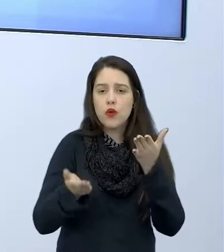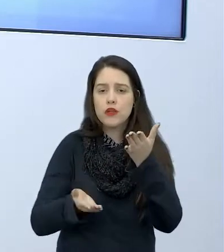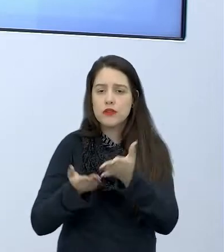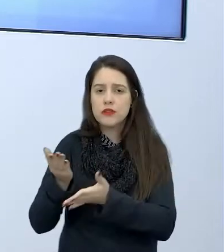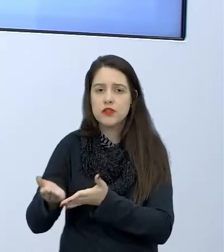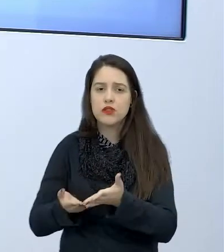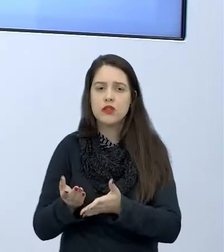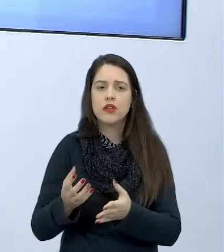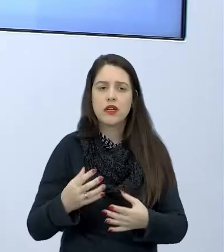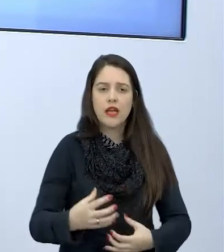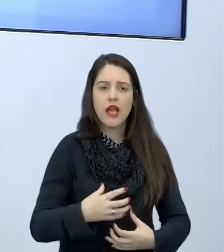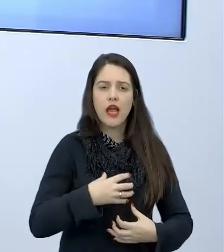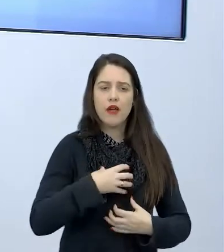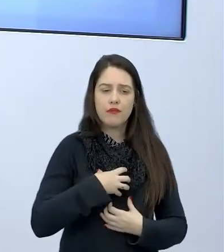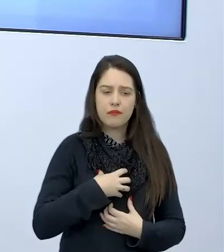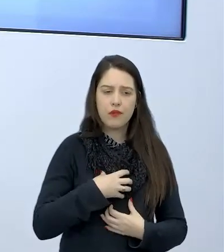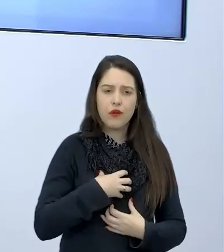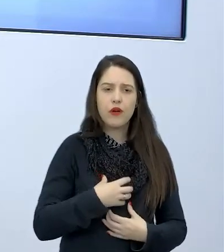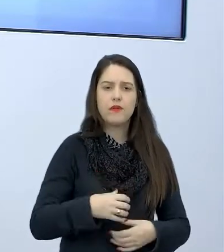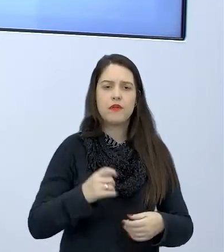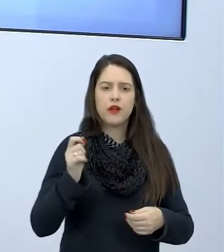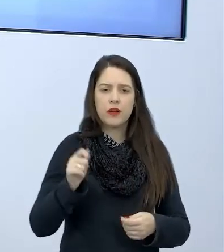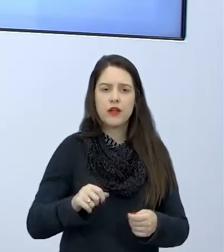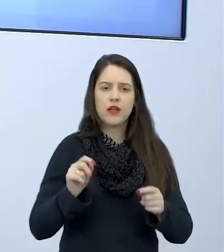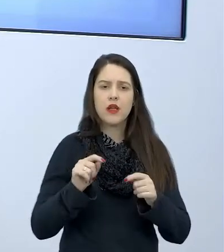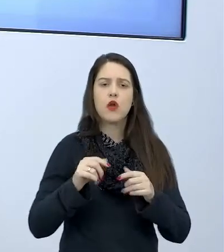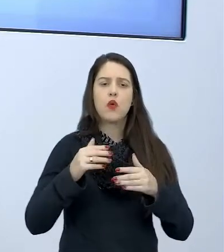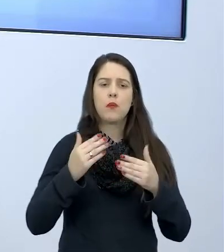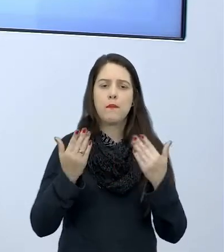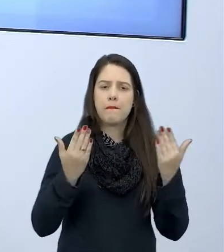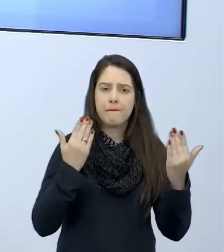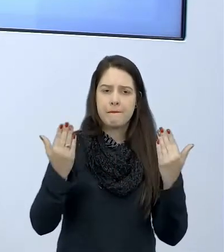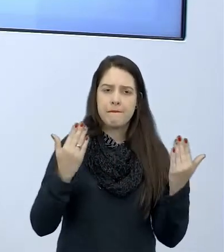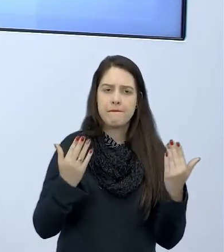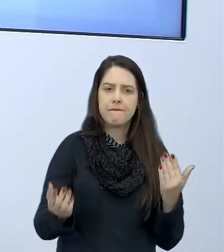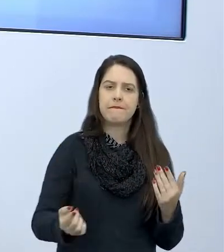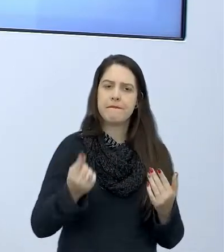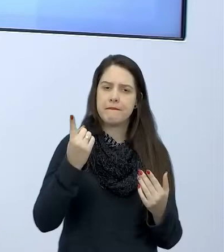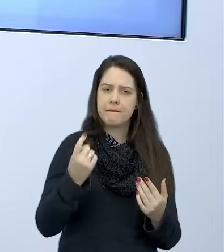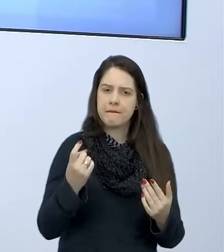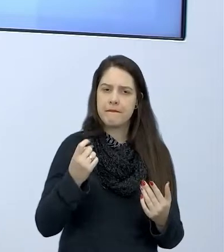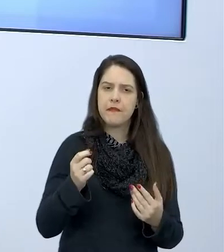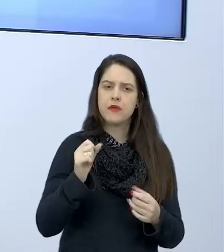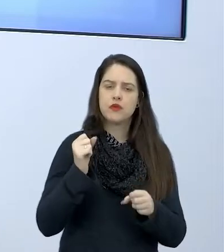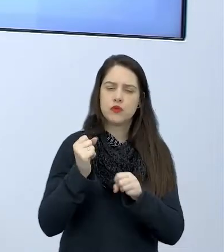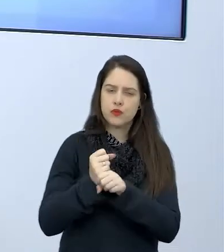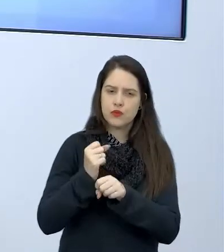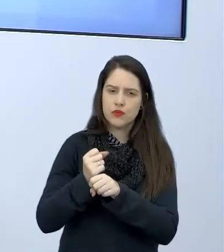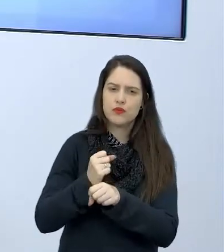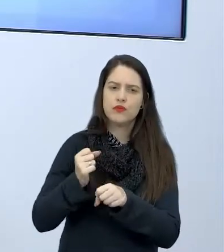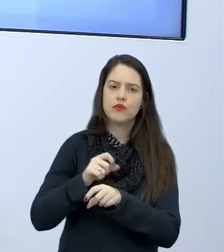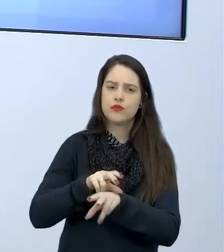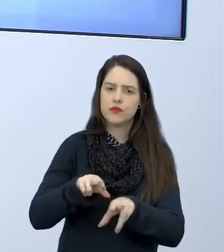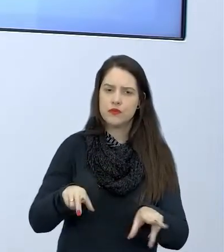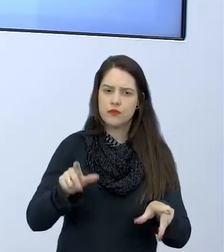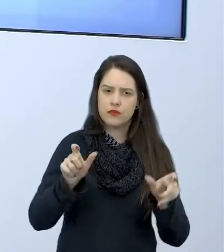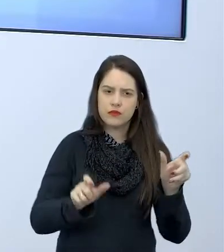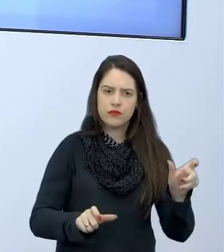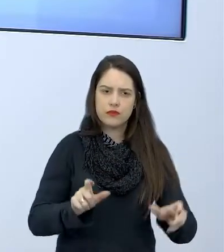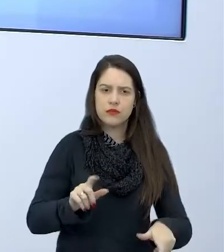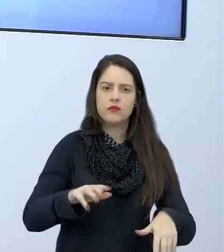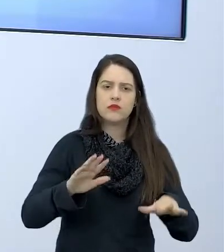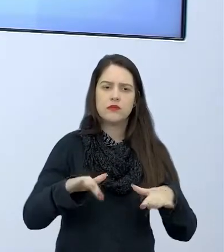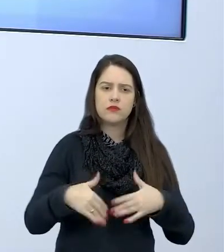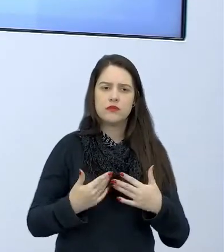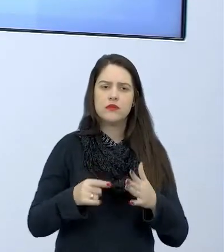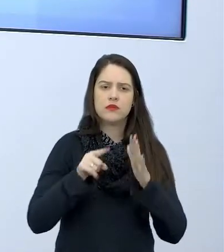uma forma de subsistência, mas elas também encontraram ali uma maneira de manter as suas raízes vivas, né? Tanto que muitas